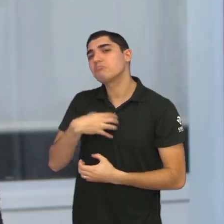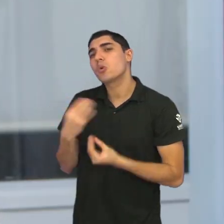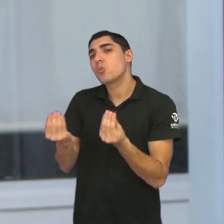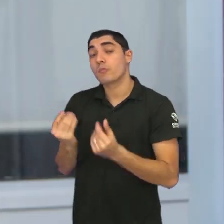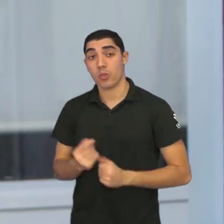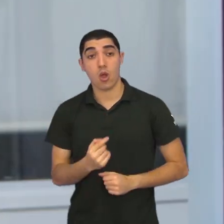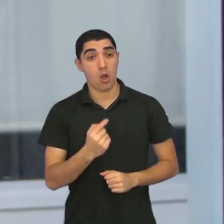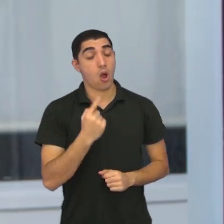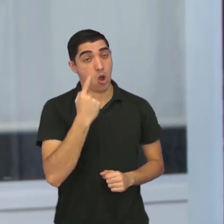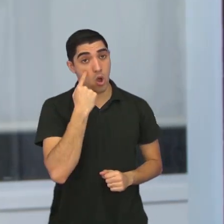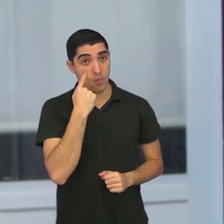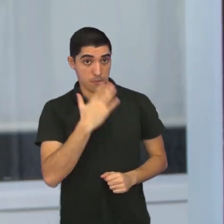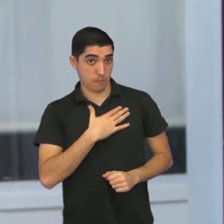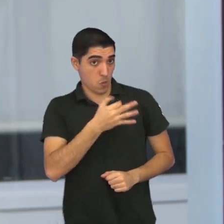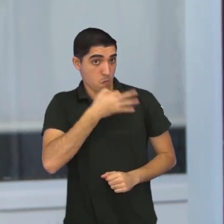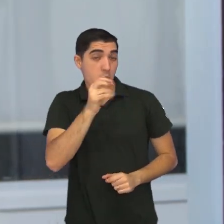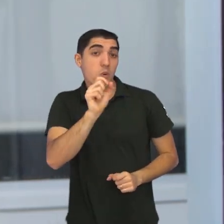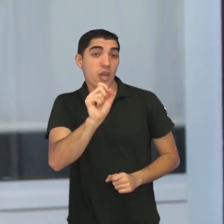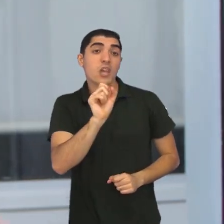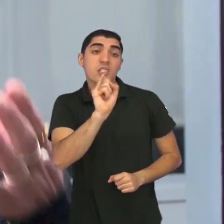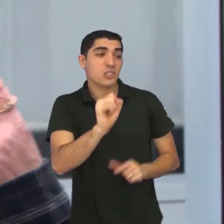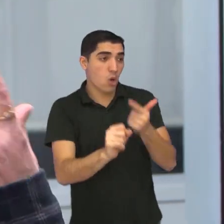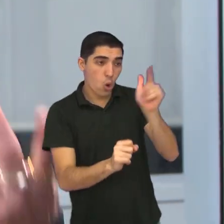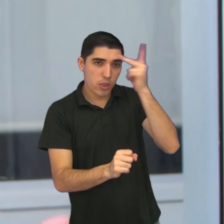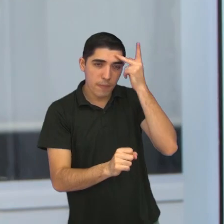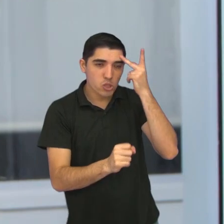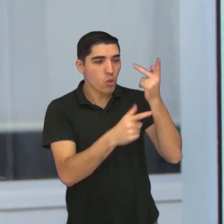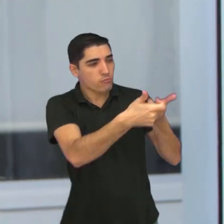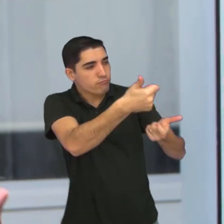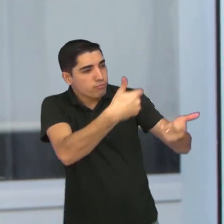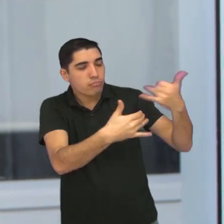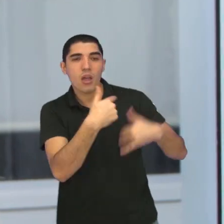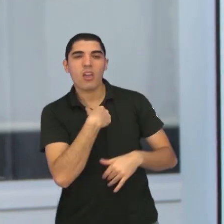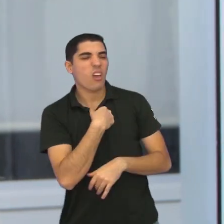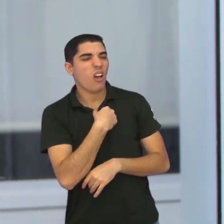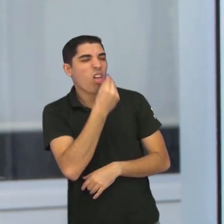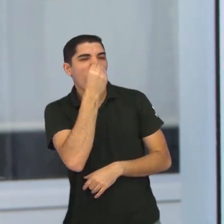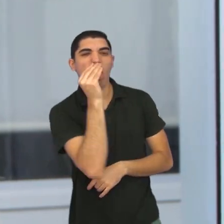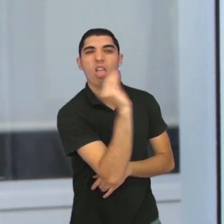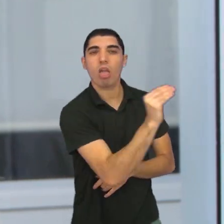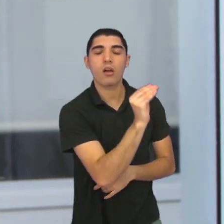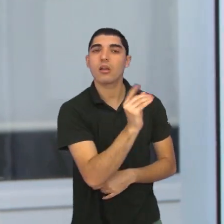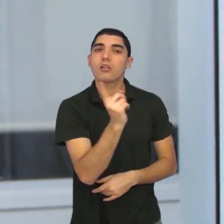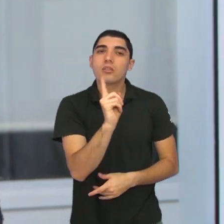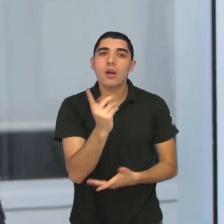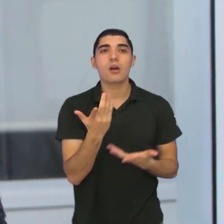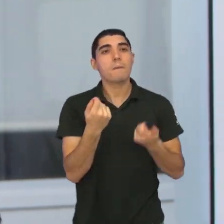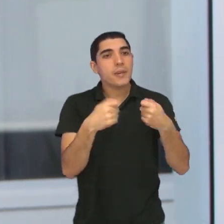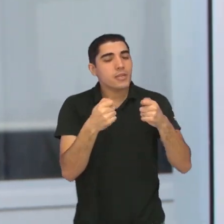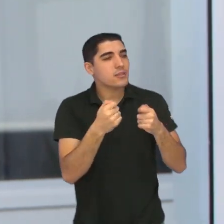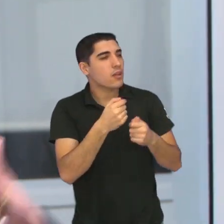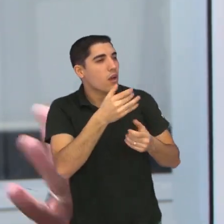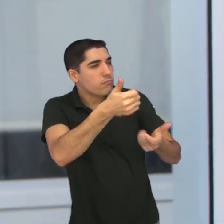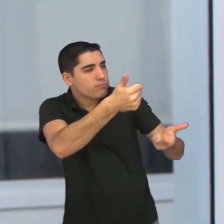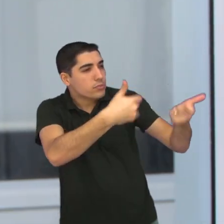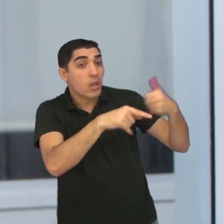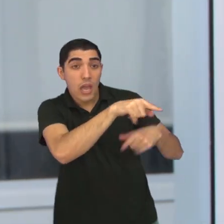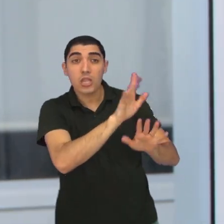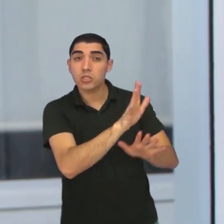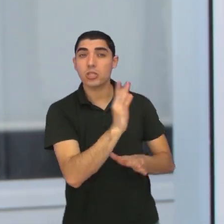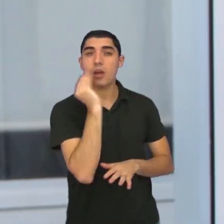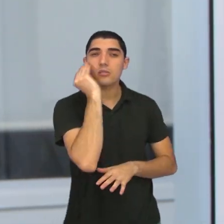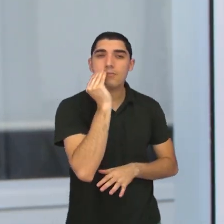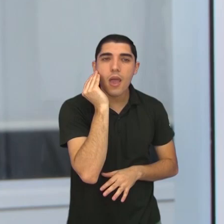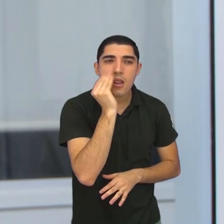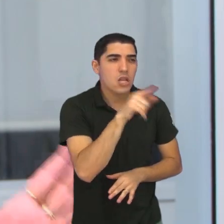que você perde muito não ouvindo a experiência de alguém que já passou por muitas